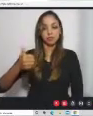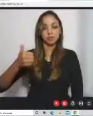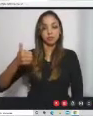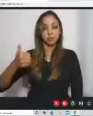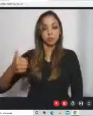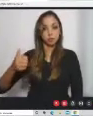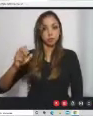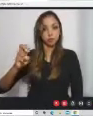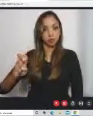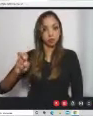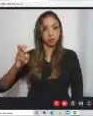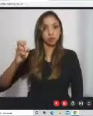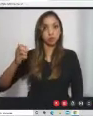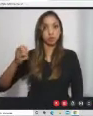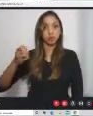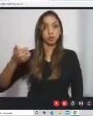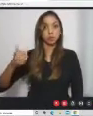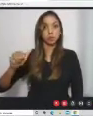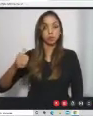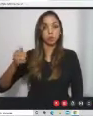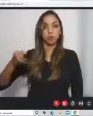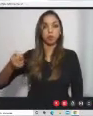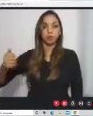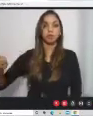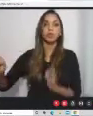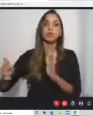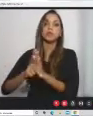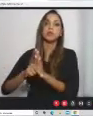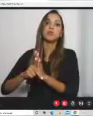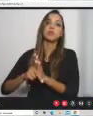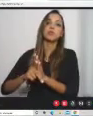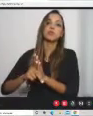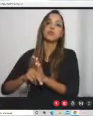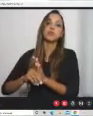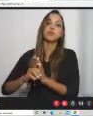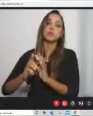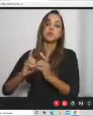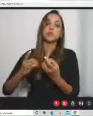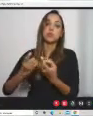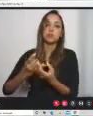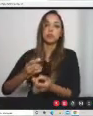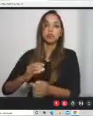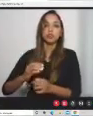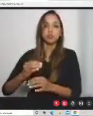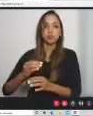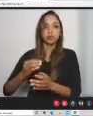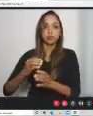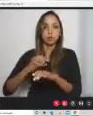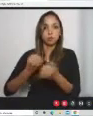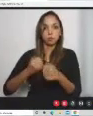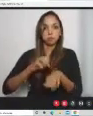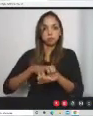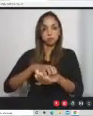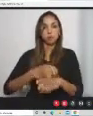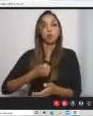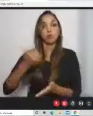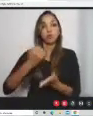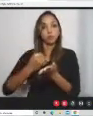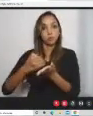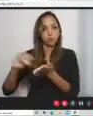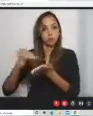1115-11/2021, da autoria do Departamento Nacional de Infraestrutura e Transportes, do transporte DENIT. O vereador Gustavo Negócio, primeiro secretário, informou que foi realizada a leitura